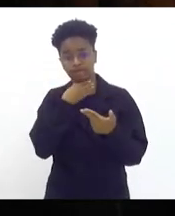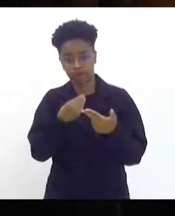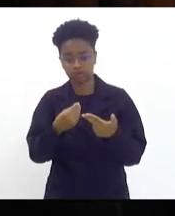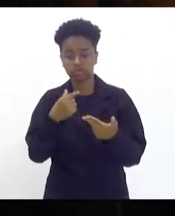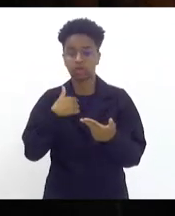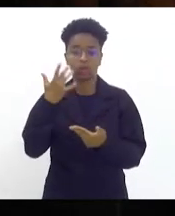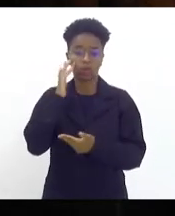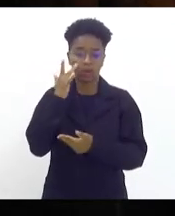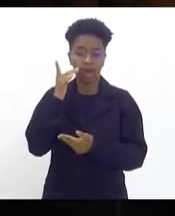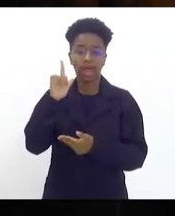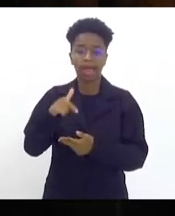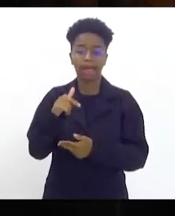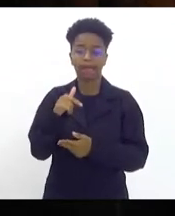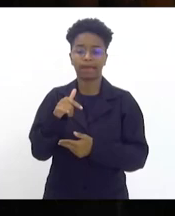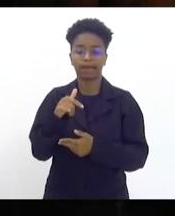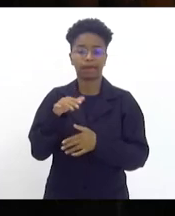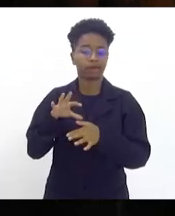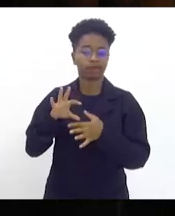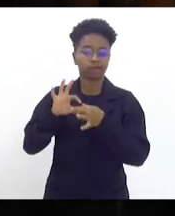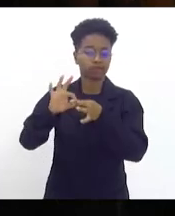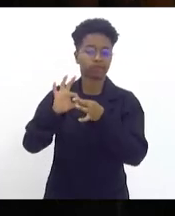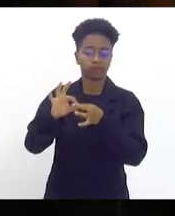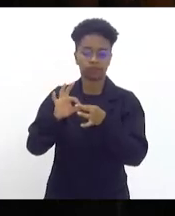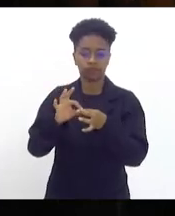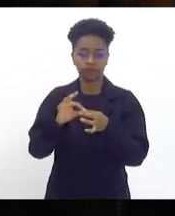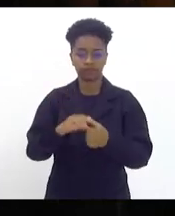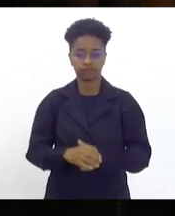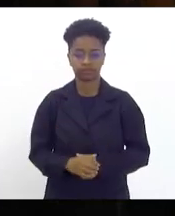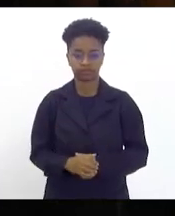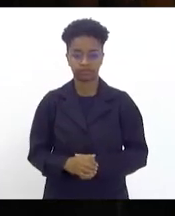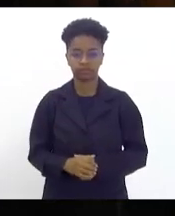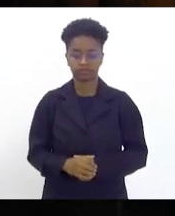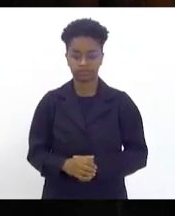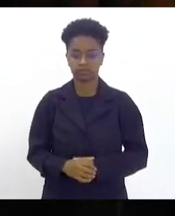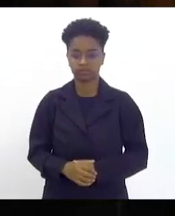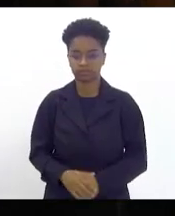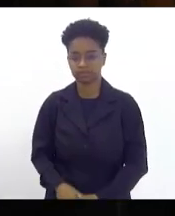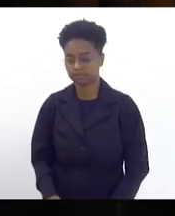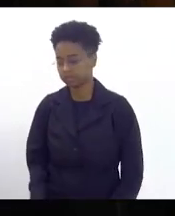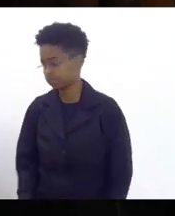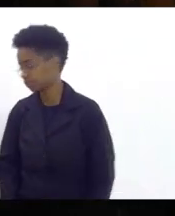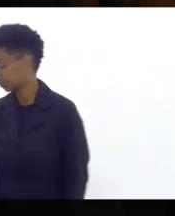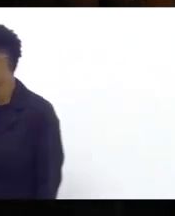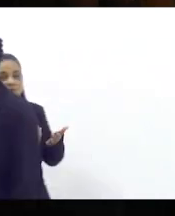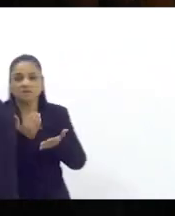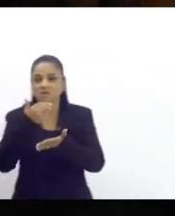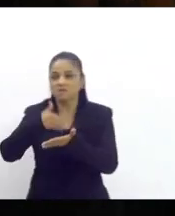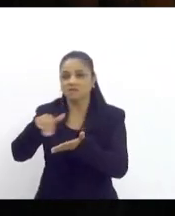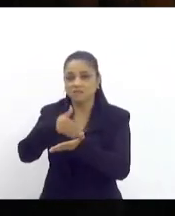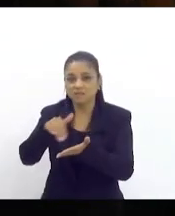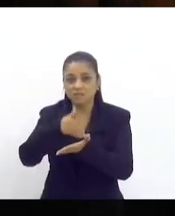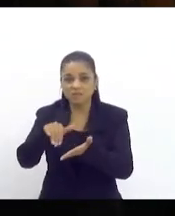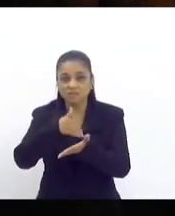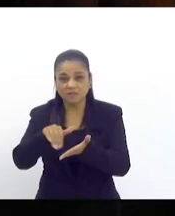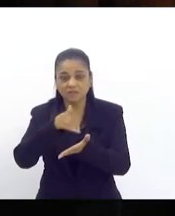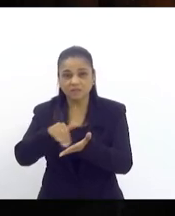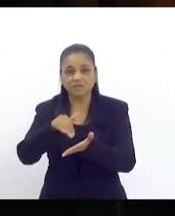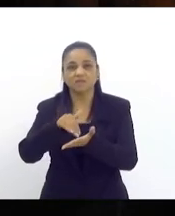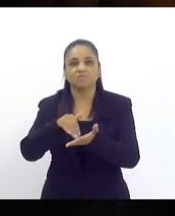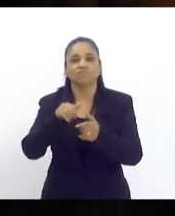um parasita da guarda municipal do Rio de Janeiro que a secretaria municipal de ordem pública que tem a sua frente